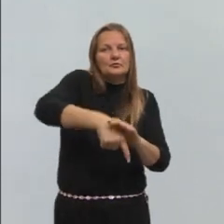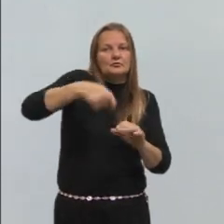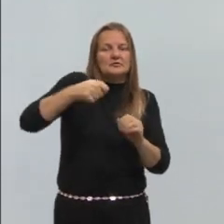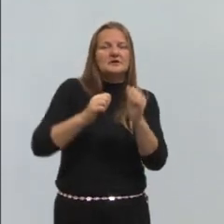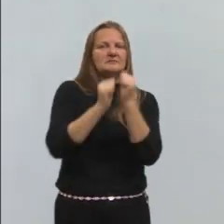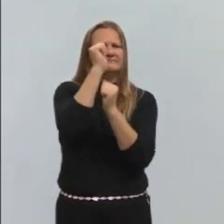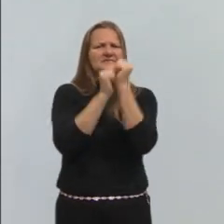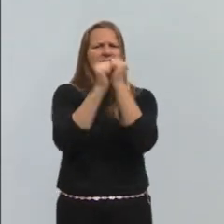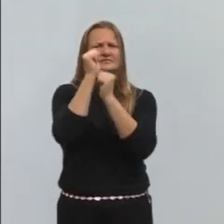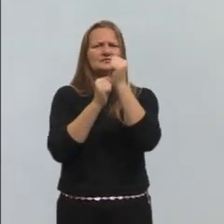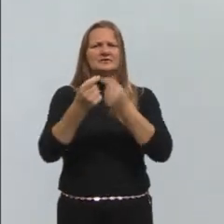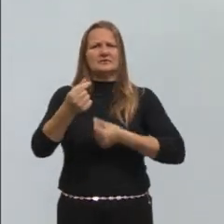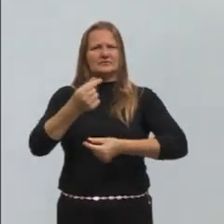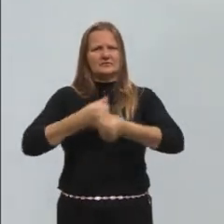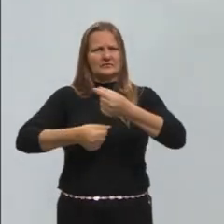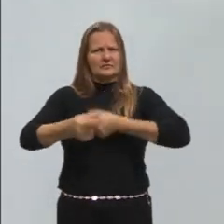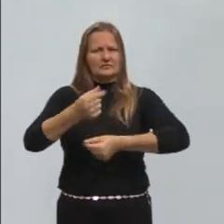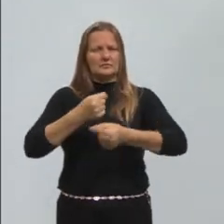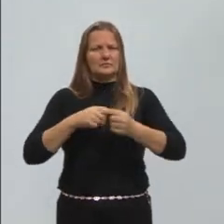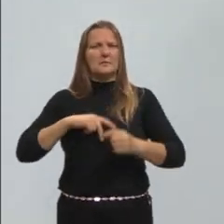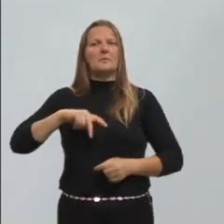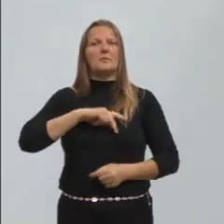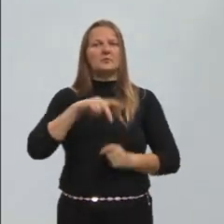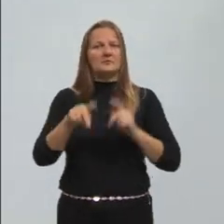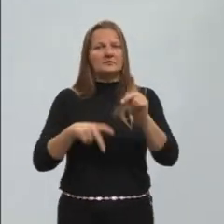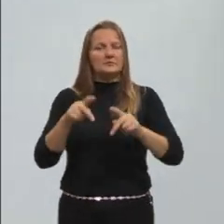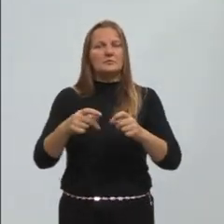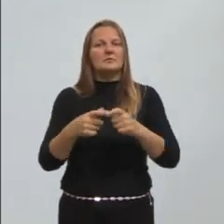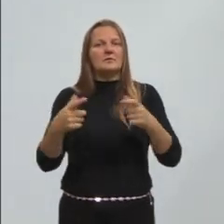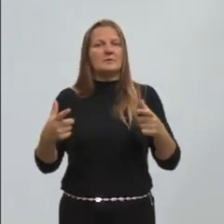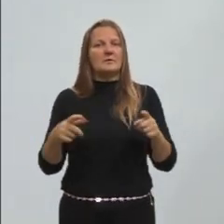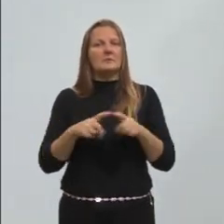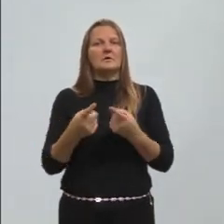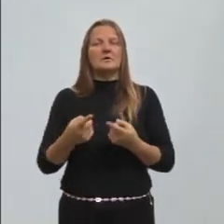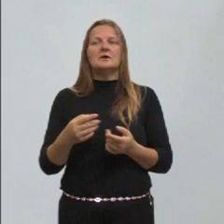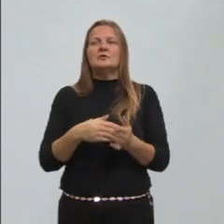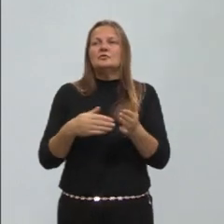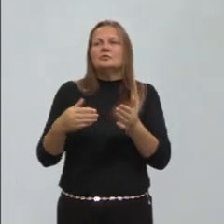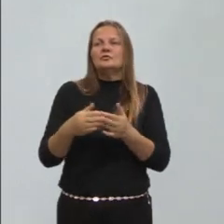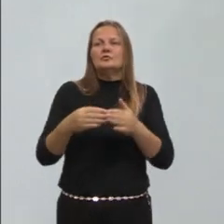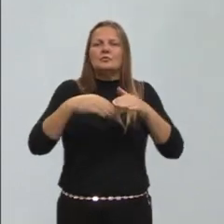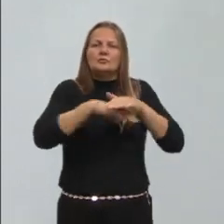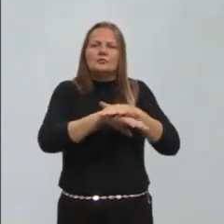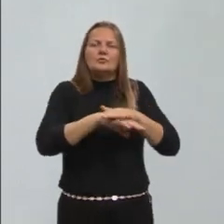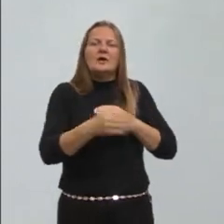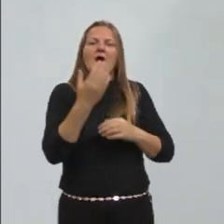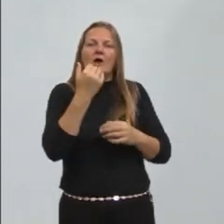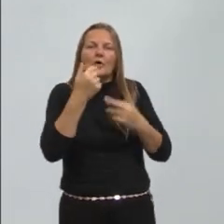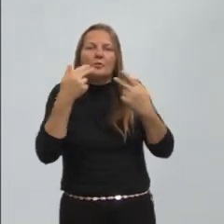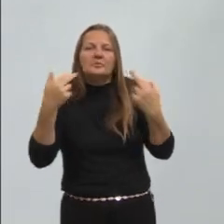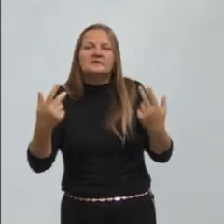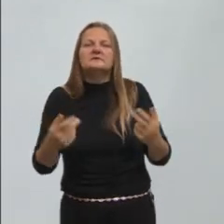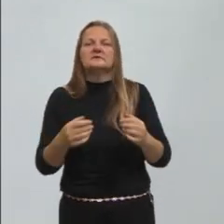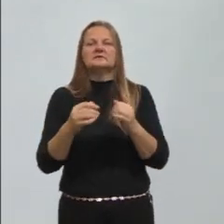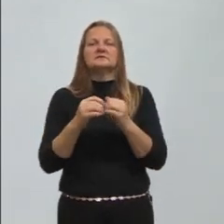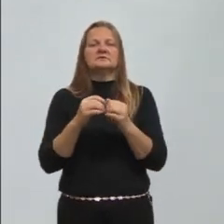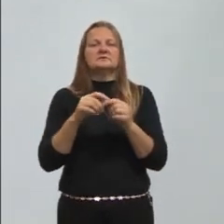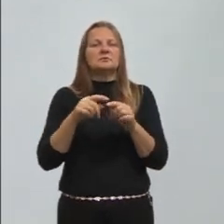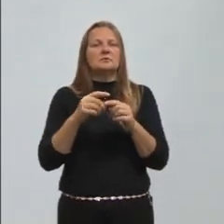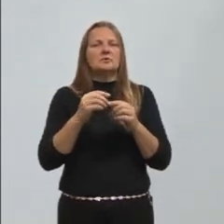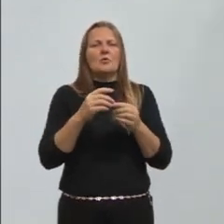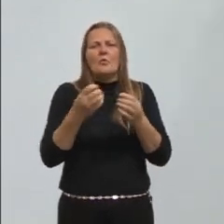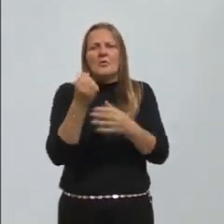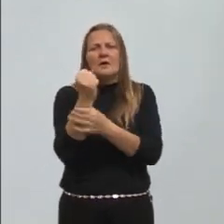econômica e para população muito grande porque tem toda a questão de armazenamento de alimentos o transporte de alimentos com